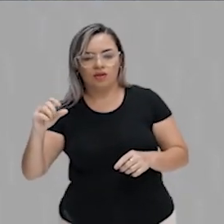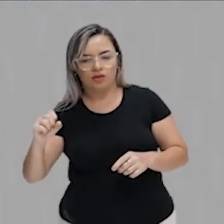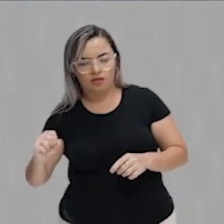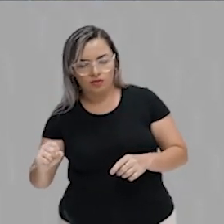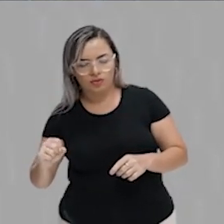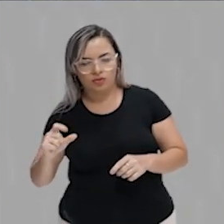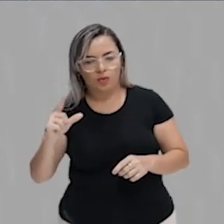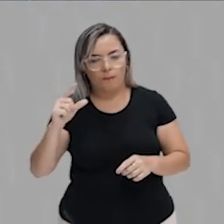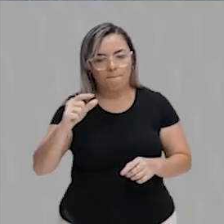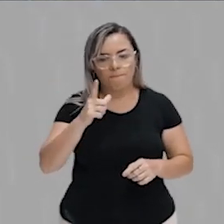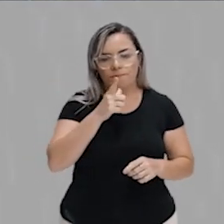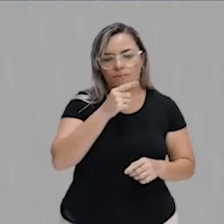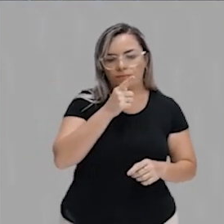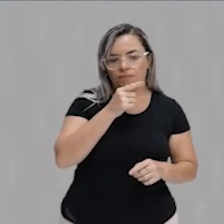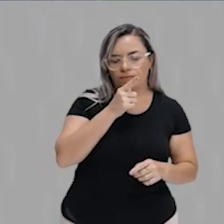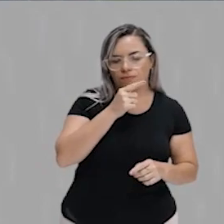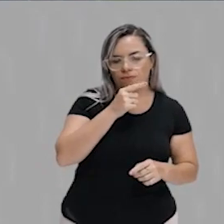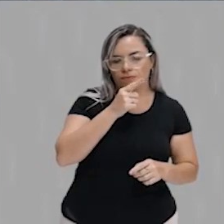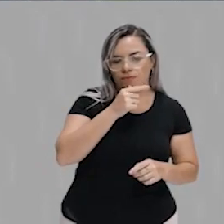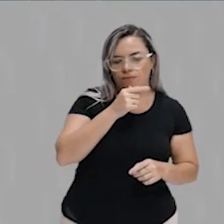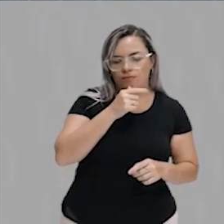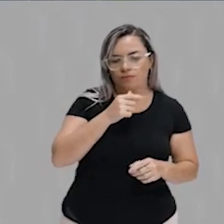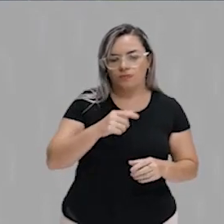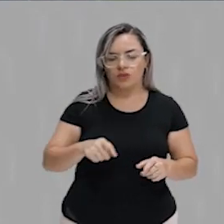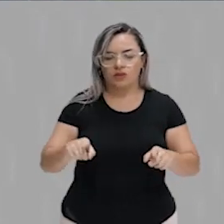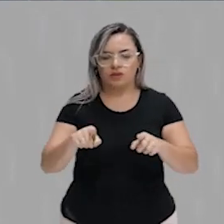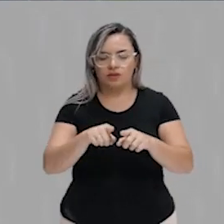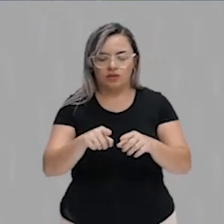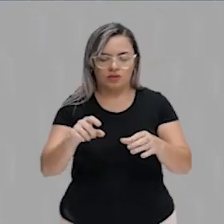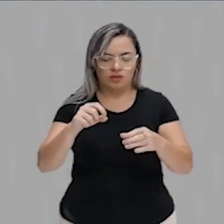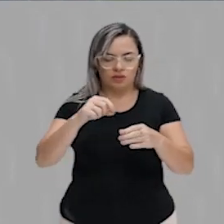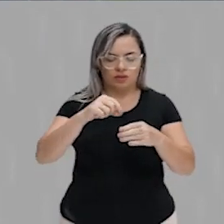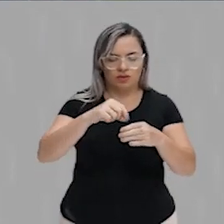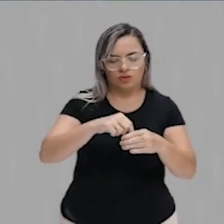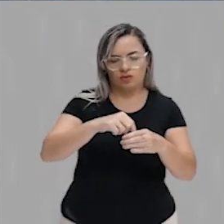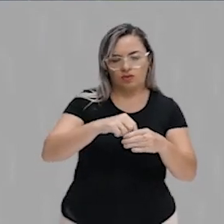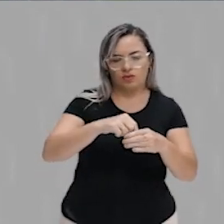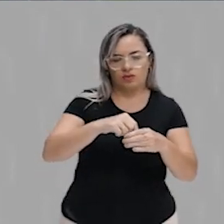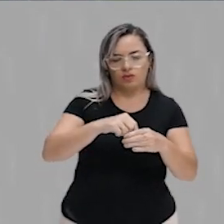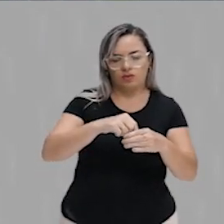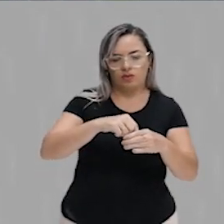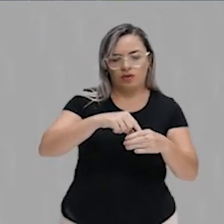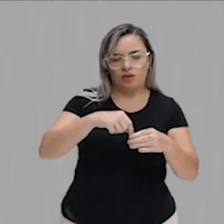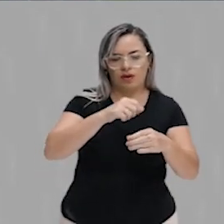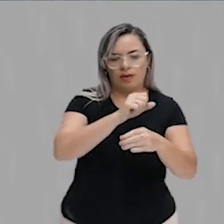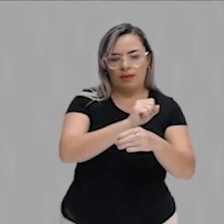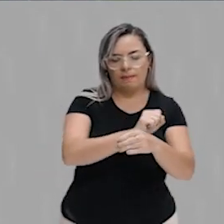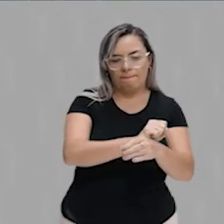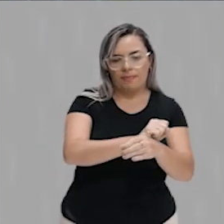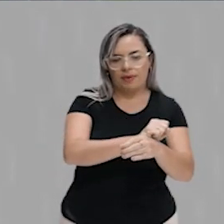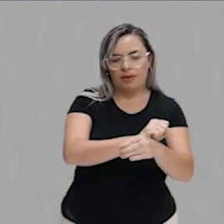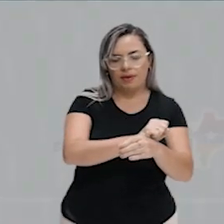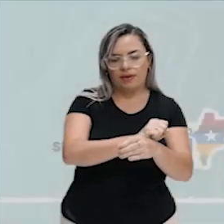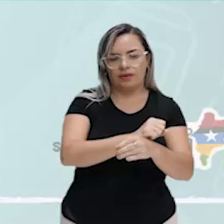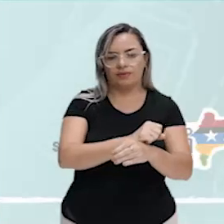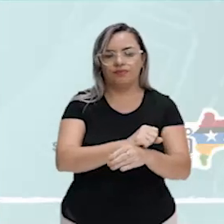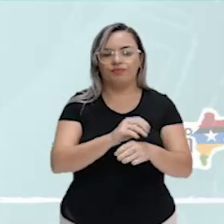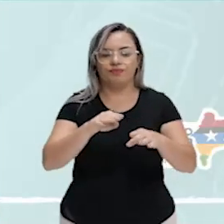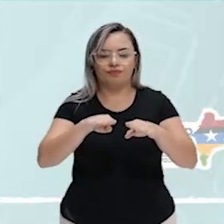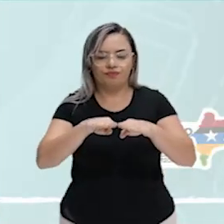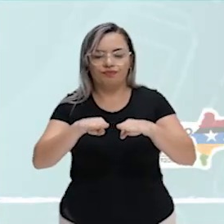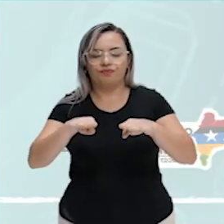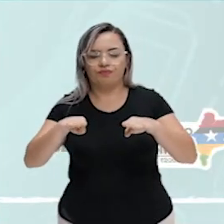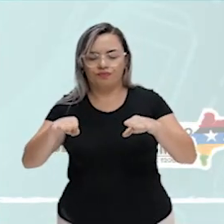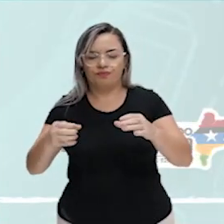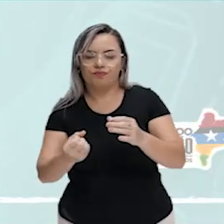E também está envolvido com a dormência das sementes. As sementes elas só vão germinar quando as condições elas estão adequadas.